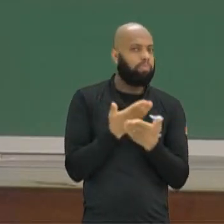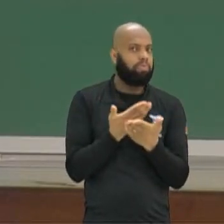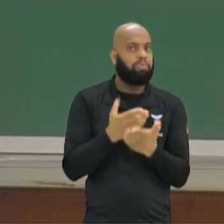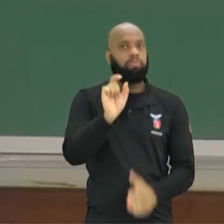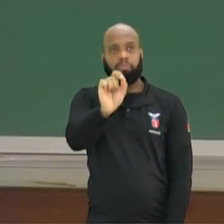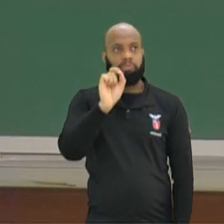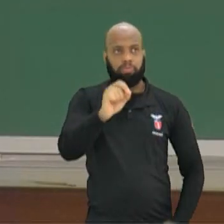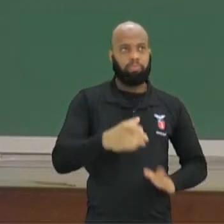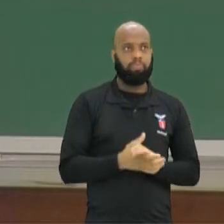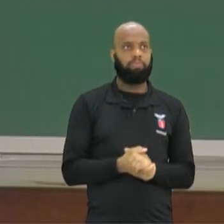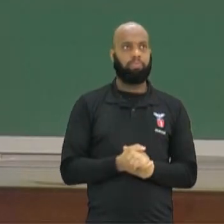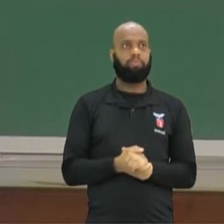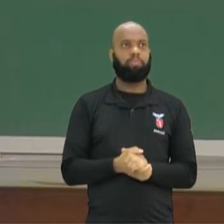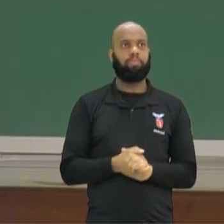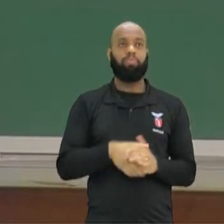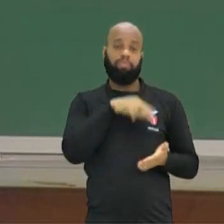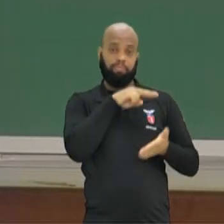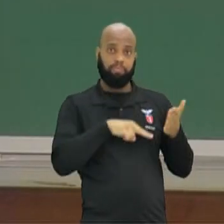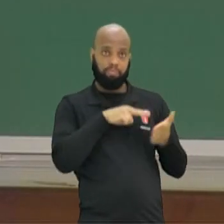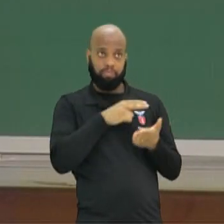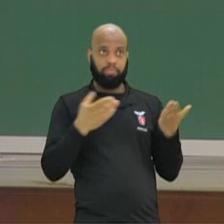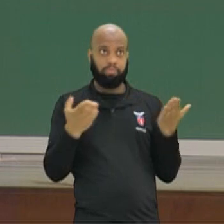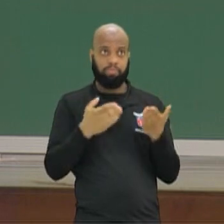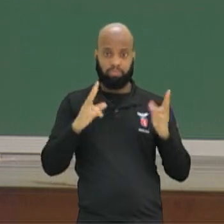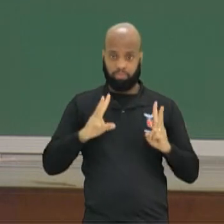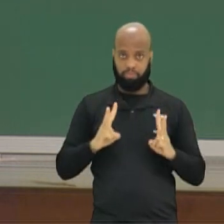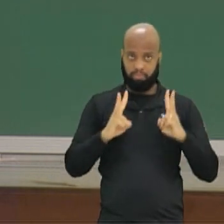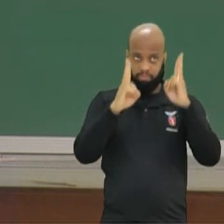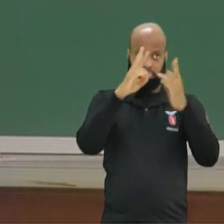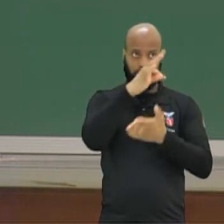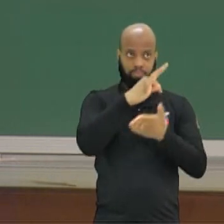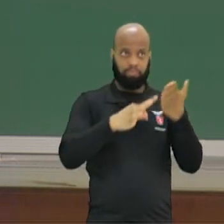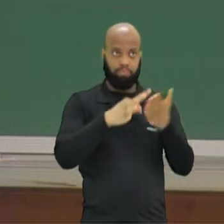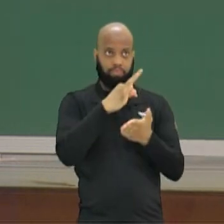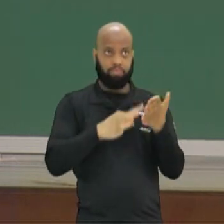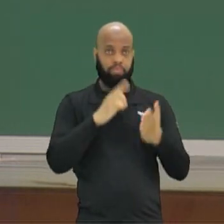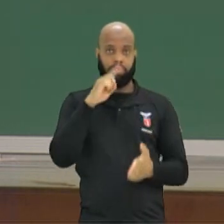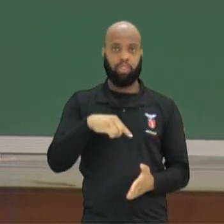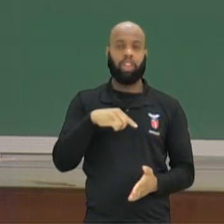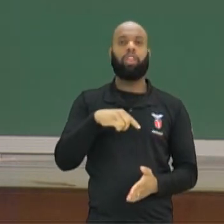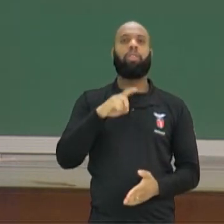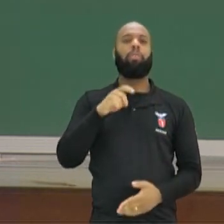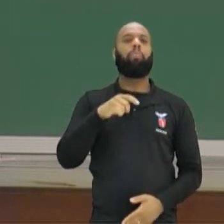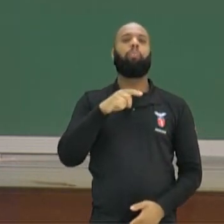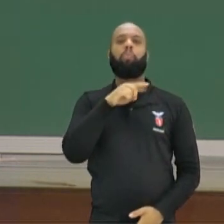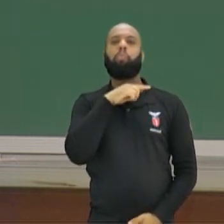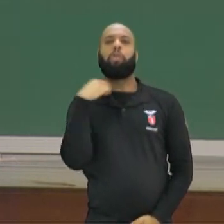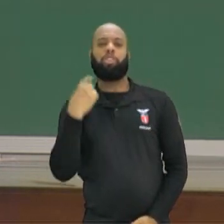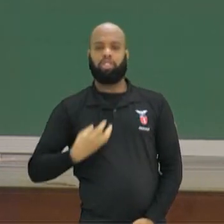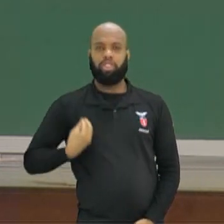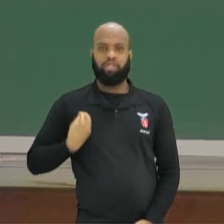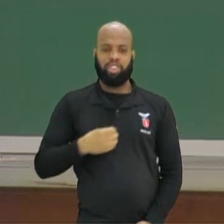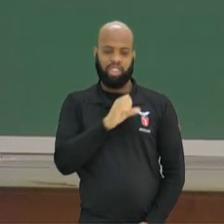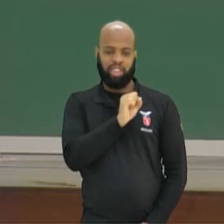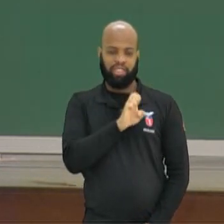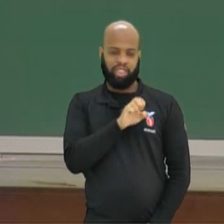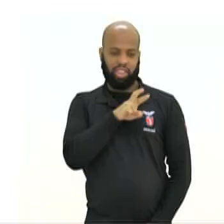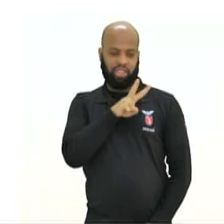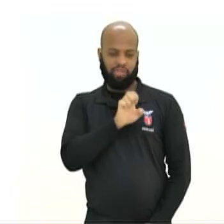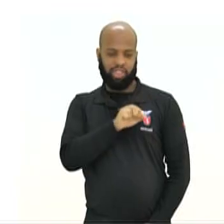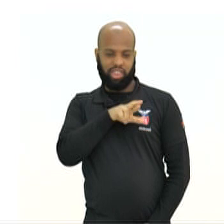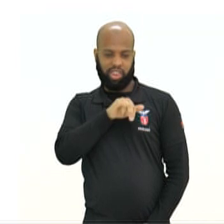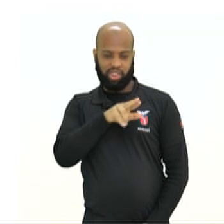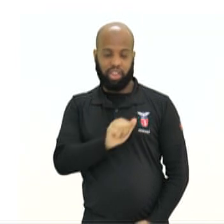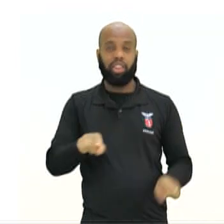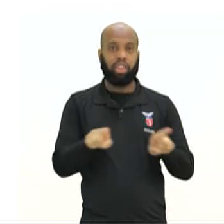hoje? Vamos ler um trecho da obra maravilhosa Morte e Vida Severina, poema. Vamos